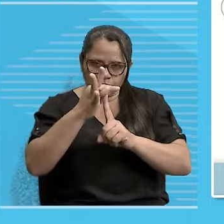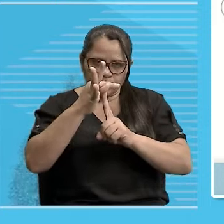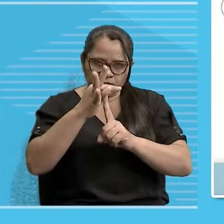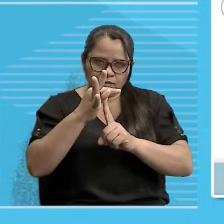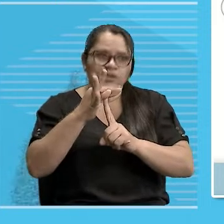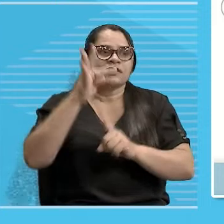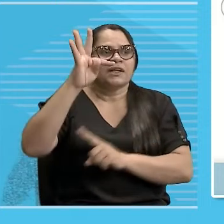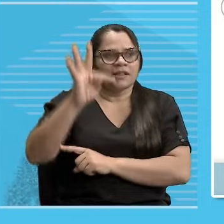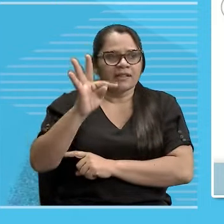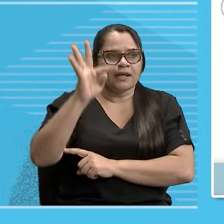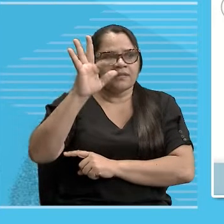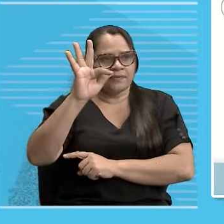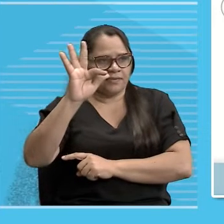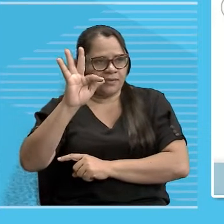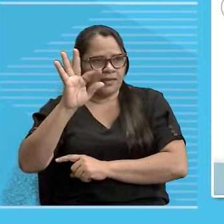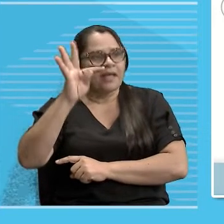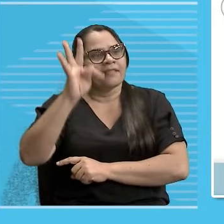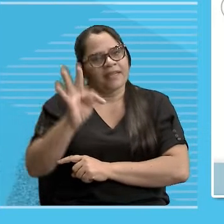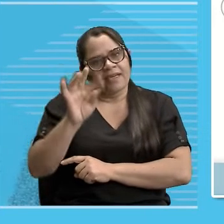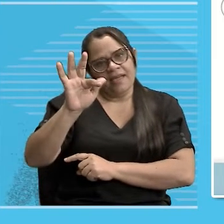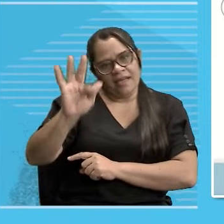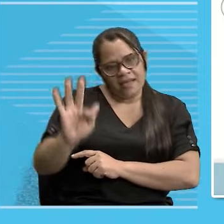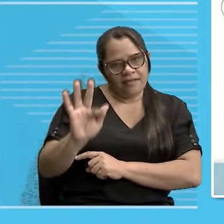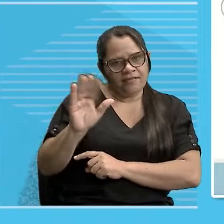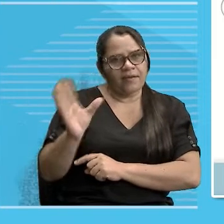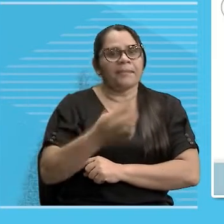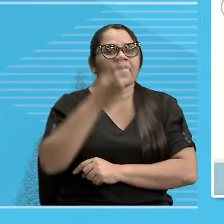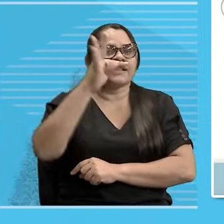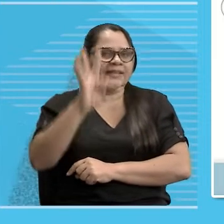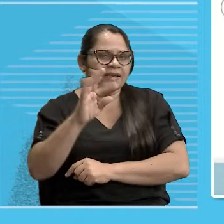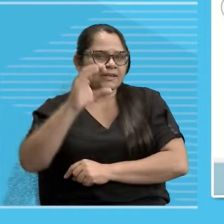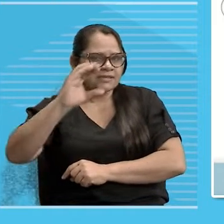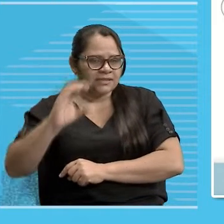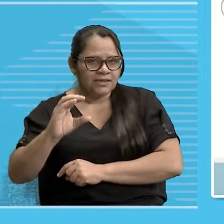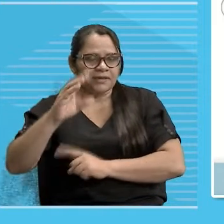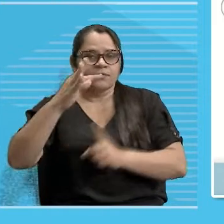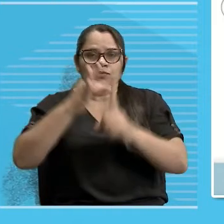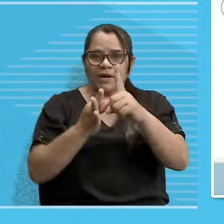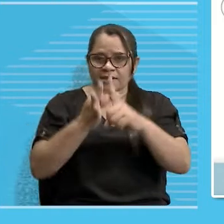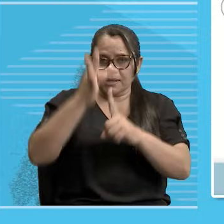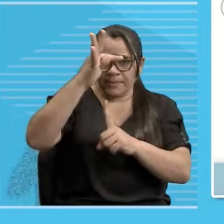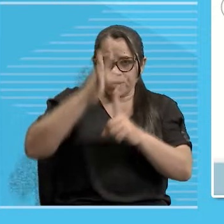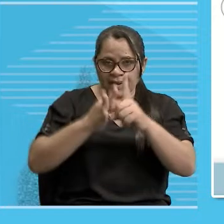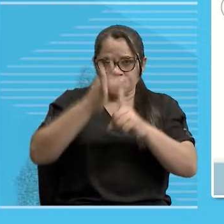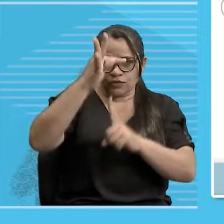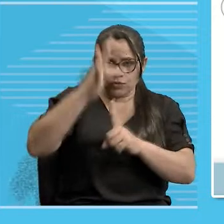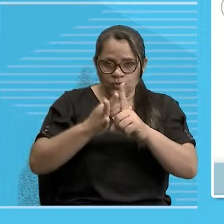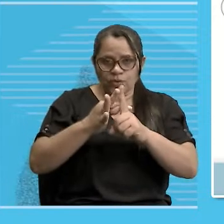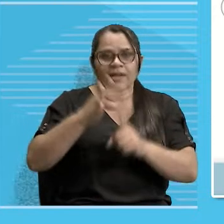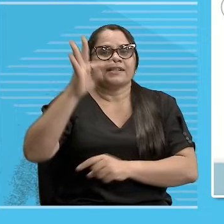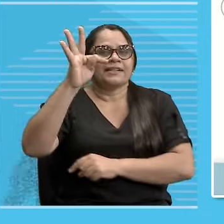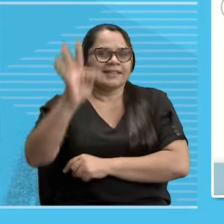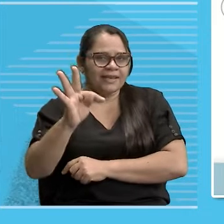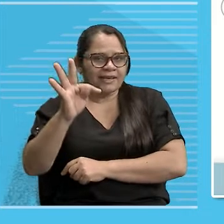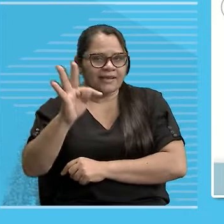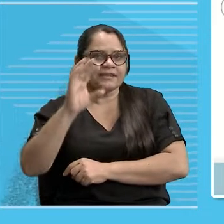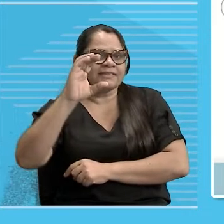outra. Ok? De uma temperatura em graus Celsius